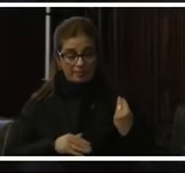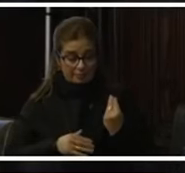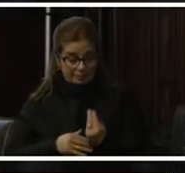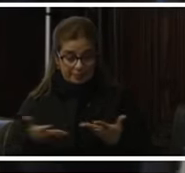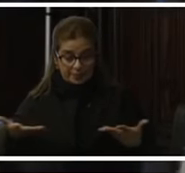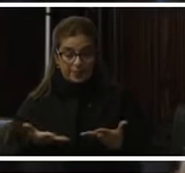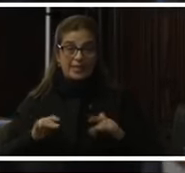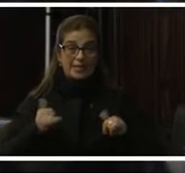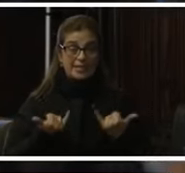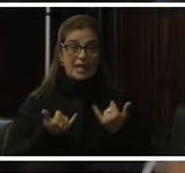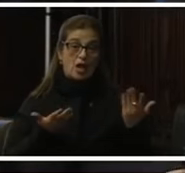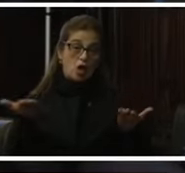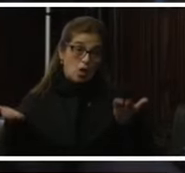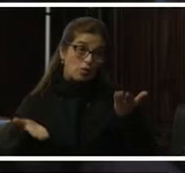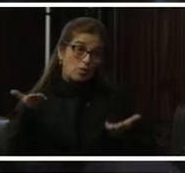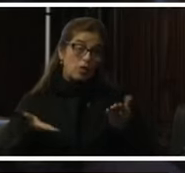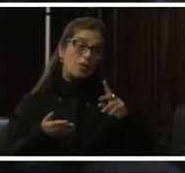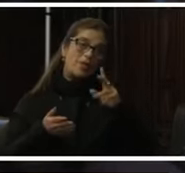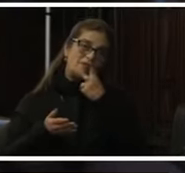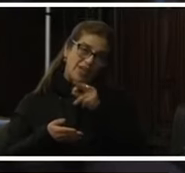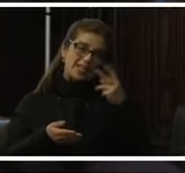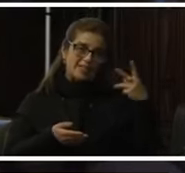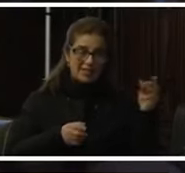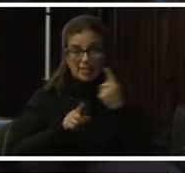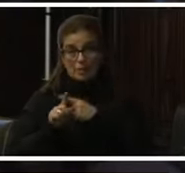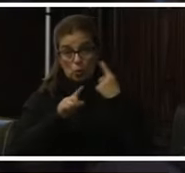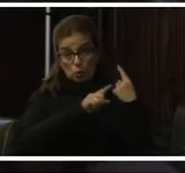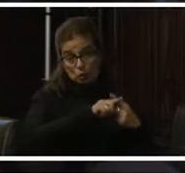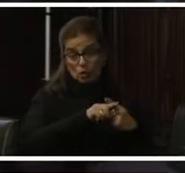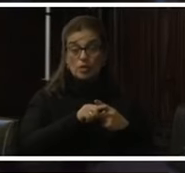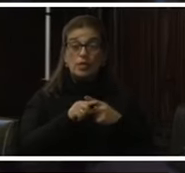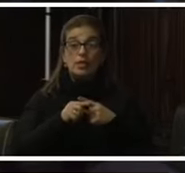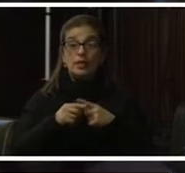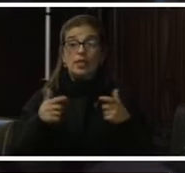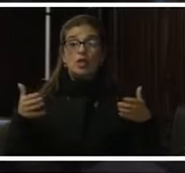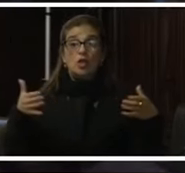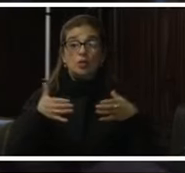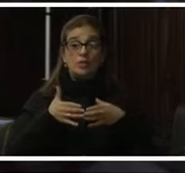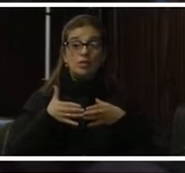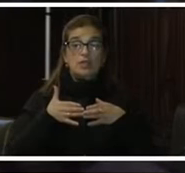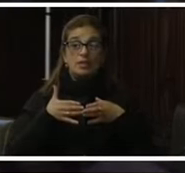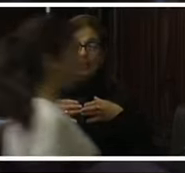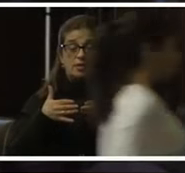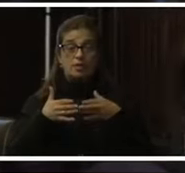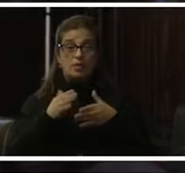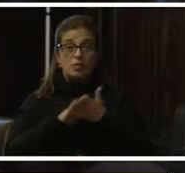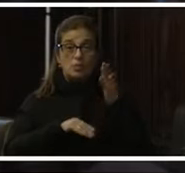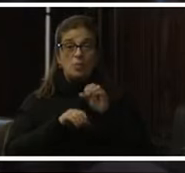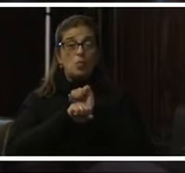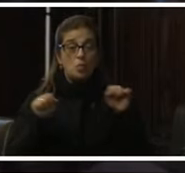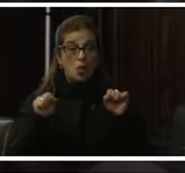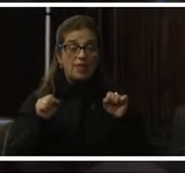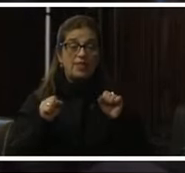escutadas ambas partes por até 20 minutos cada urna comissionar comissionados por alguma intervenção e